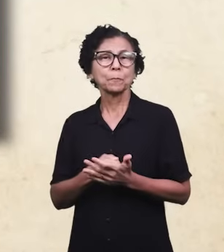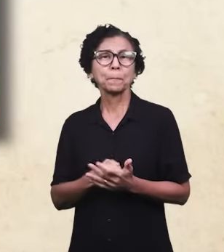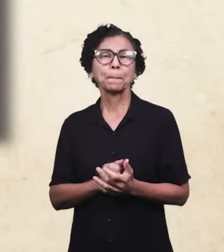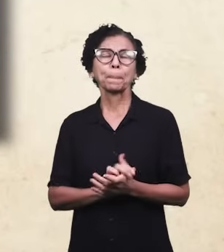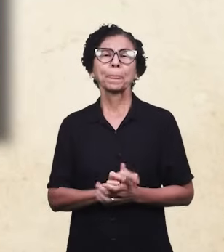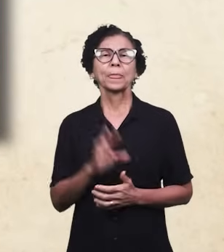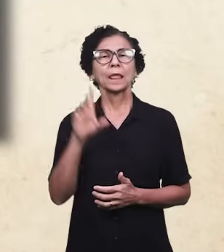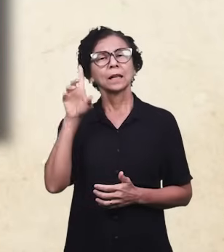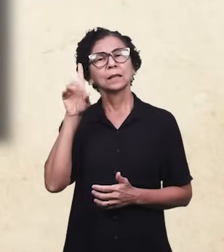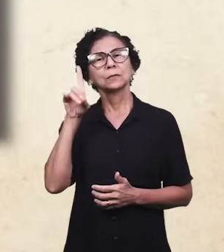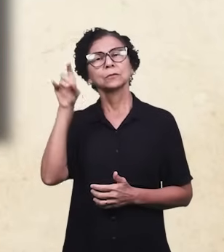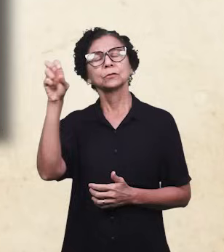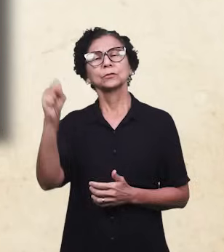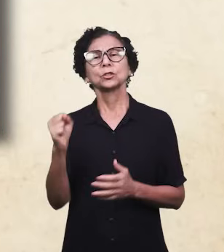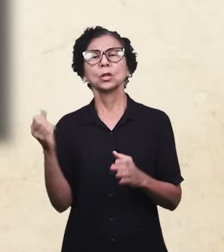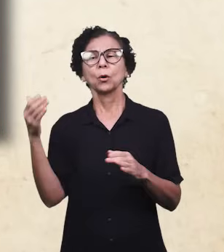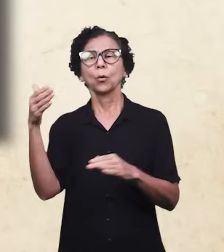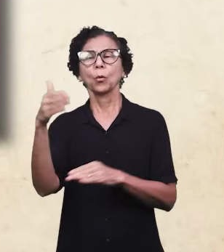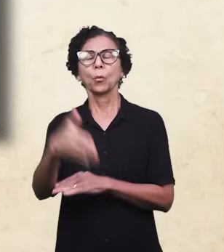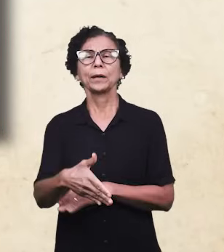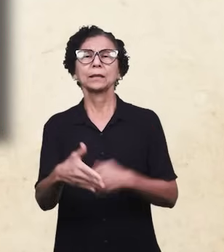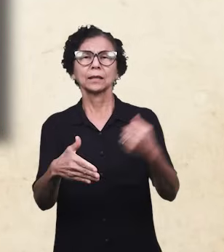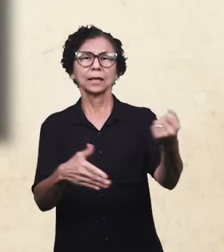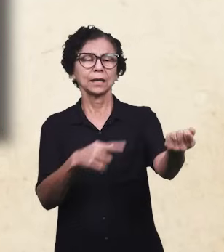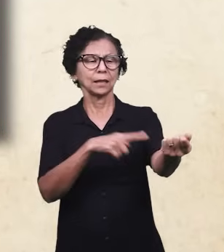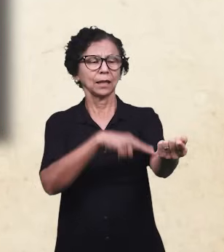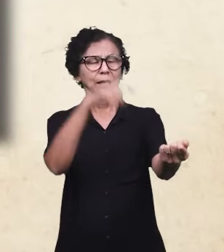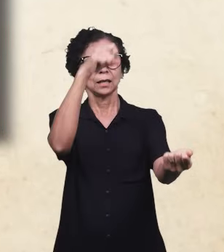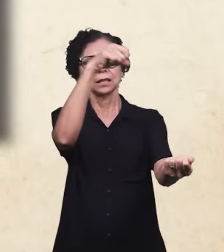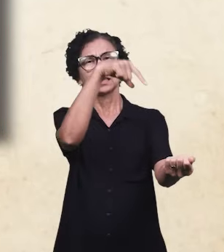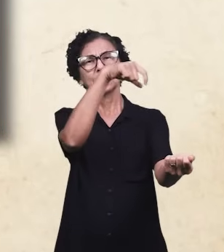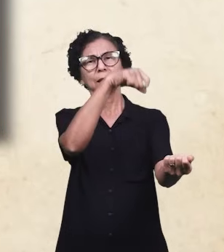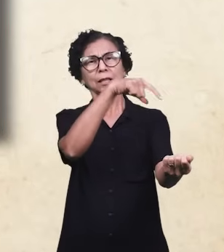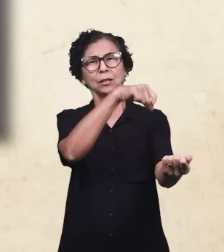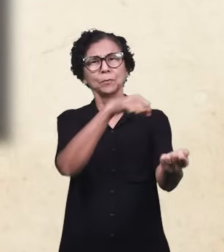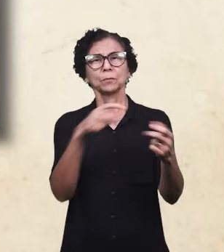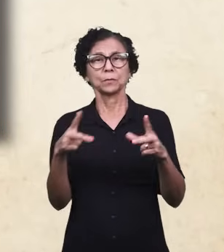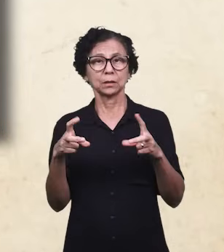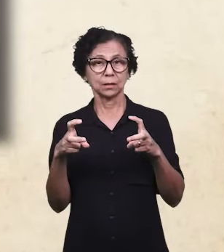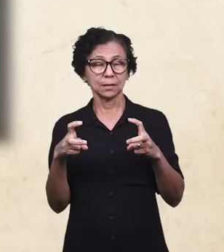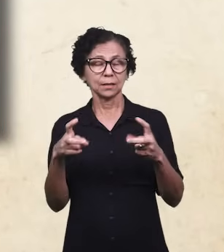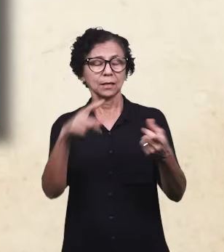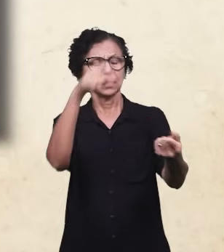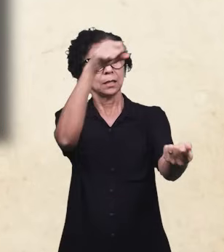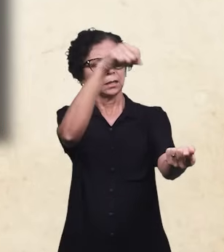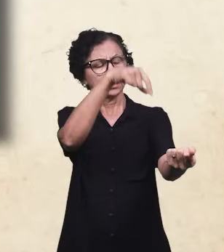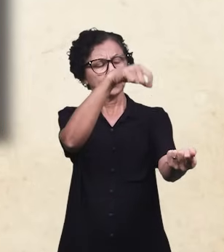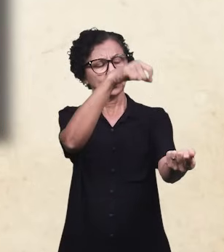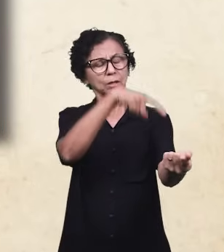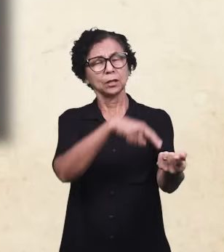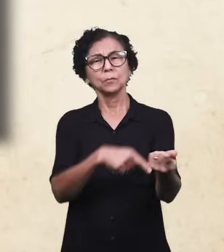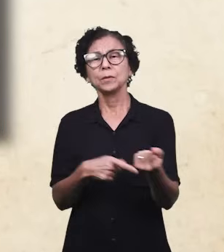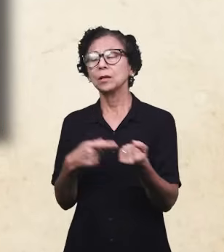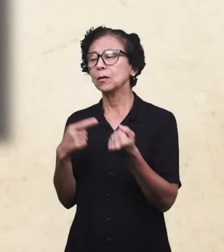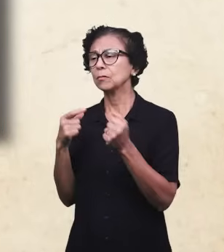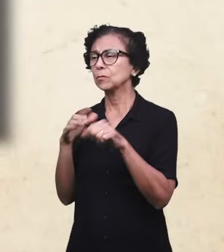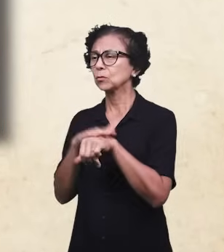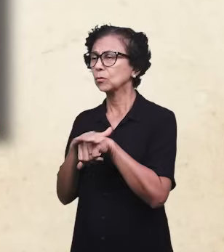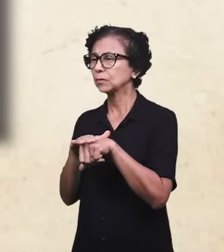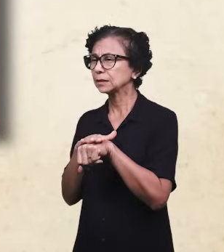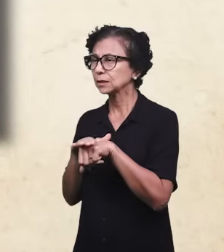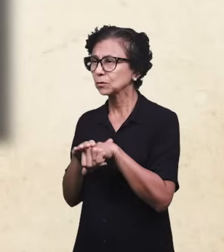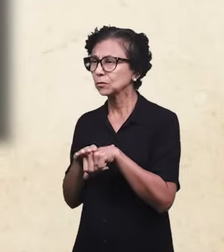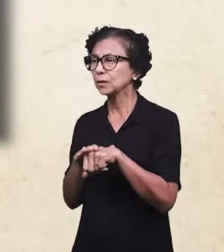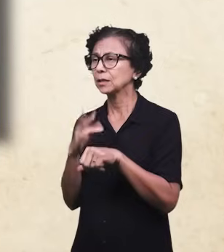numa quimioterapia e tinha uma menina, ela estava muito triste do meu lado. E eu falei do amor do Senhor. E ela